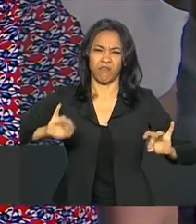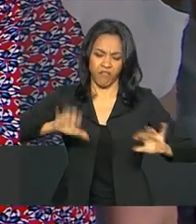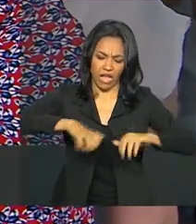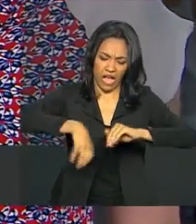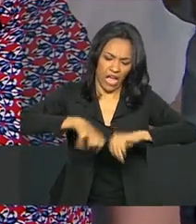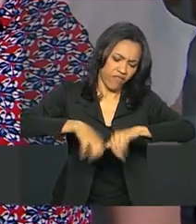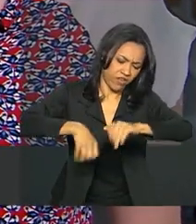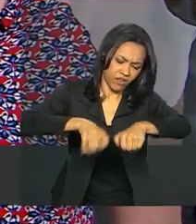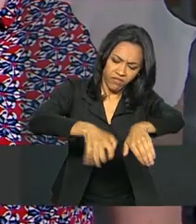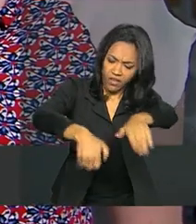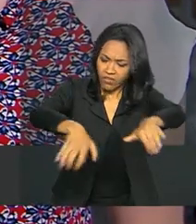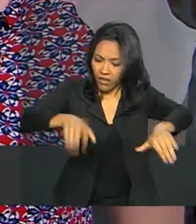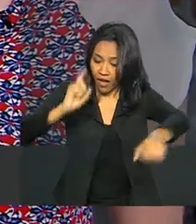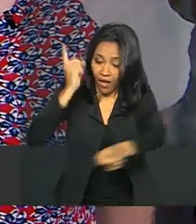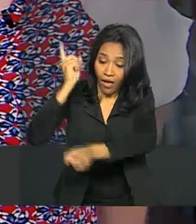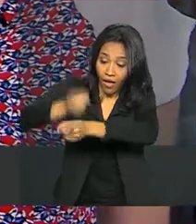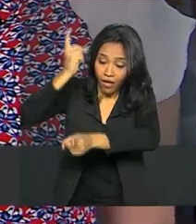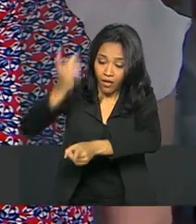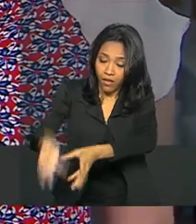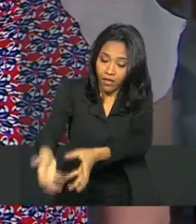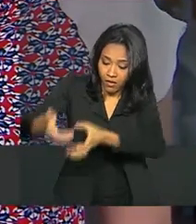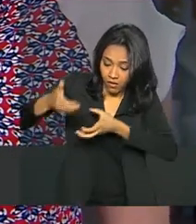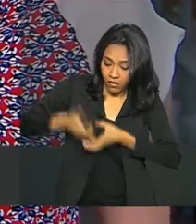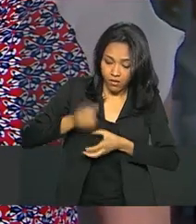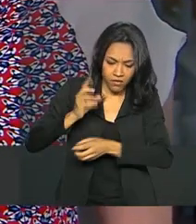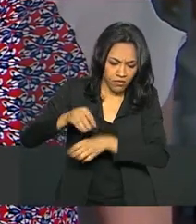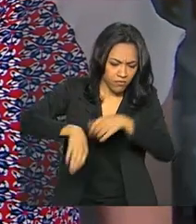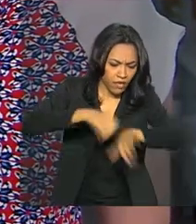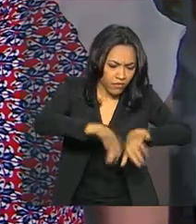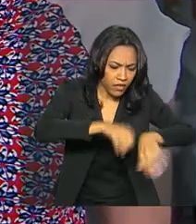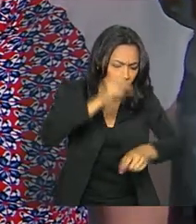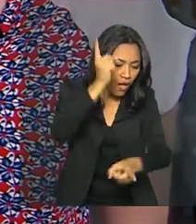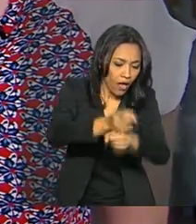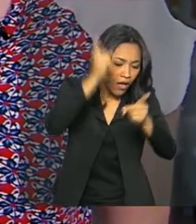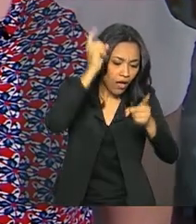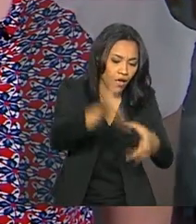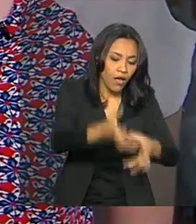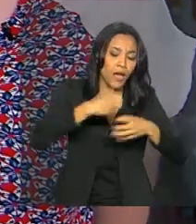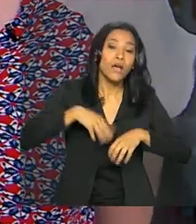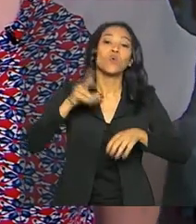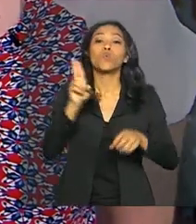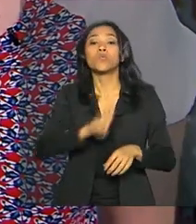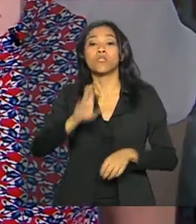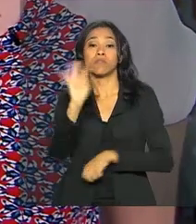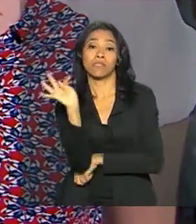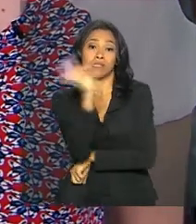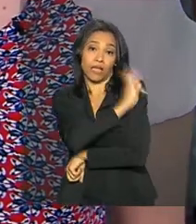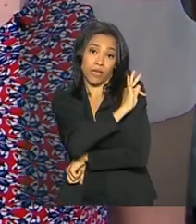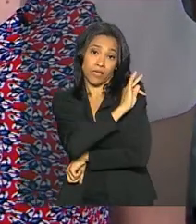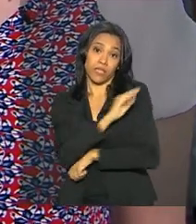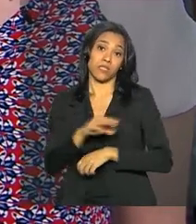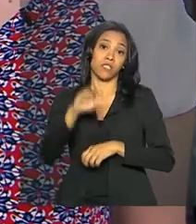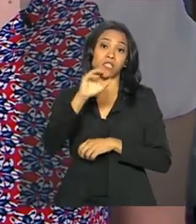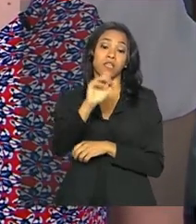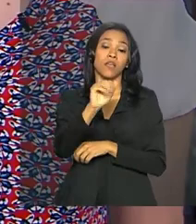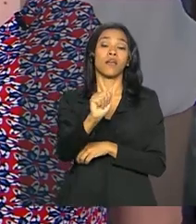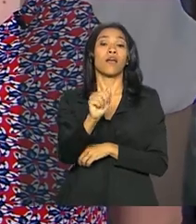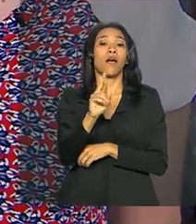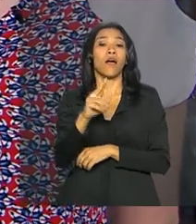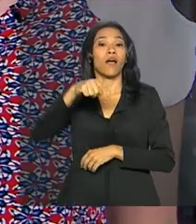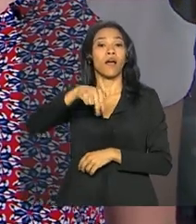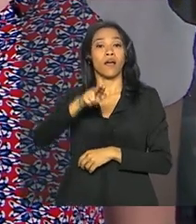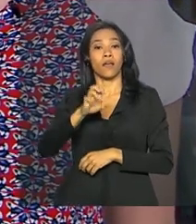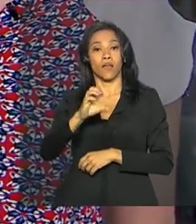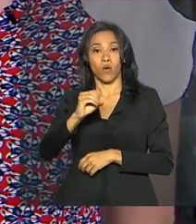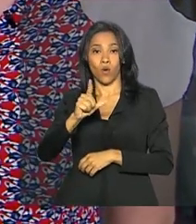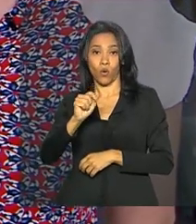escavação arqueológica, onde a gente usou técnicas arqueológicas para buscar essas peças no meio do rejeito. Foram feitas